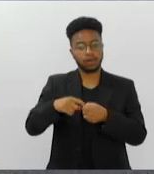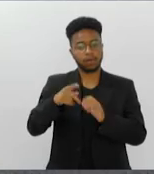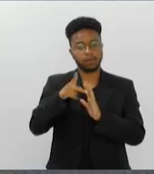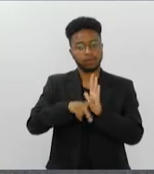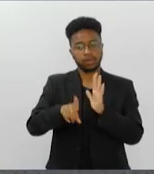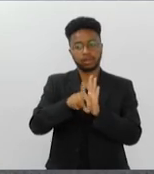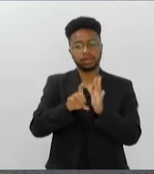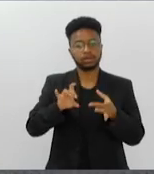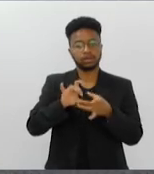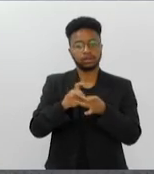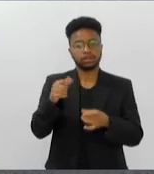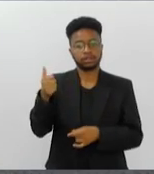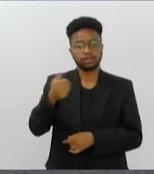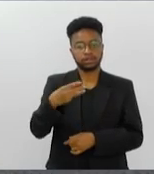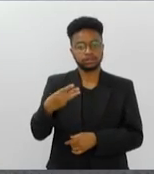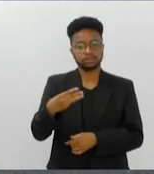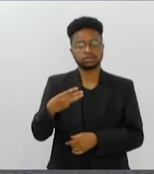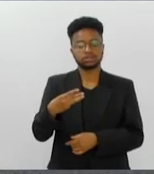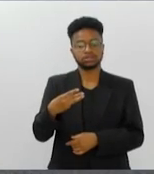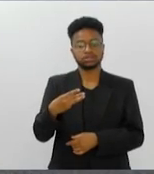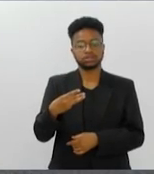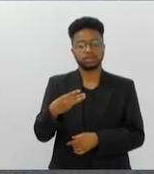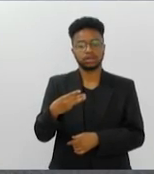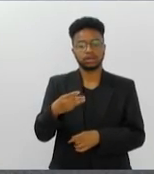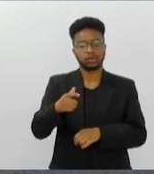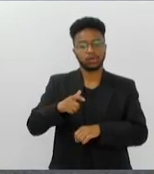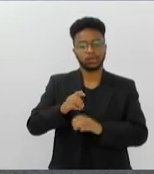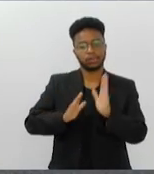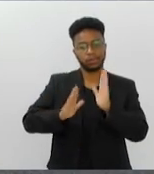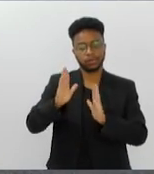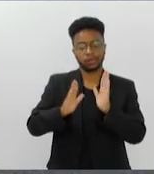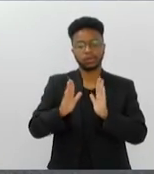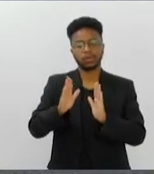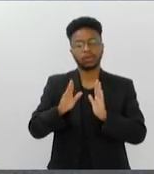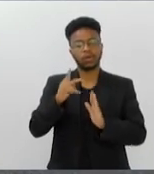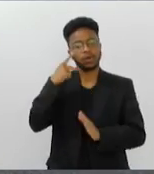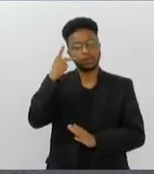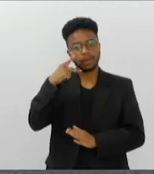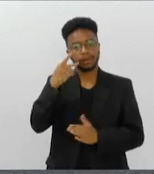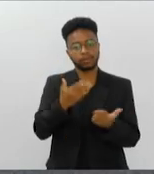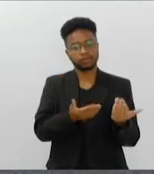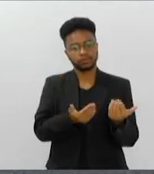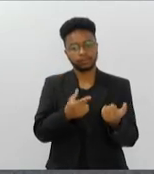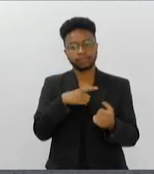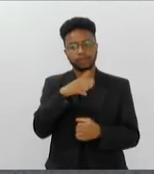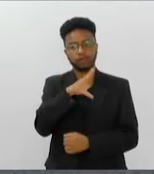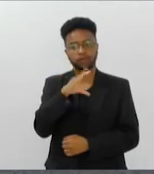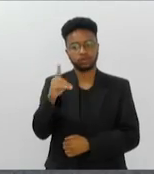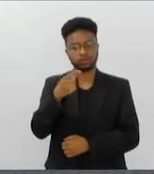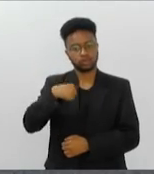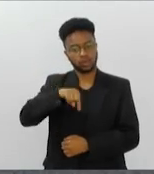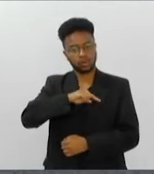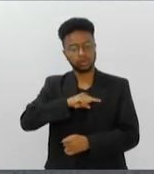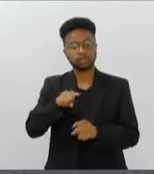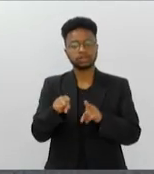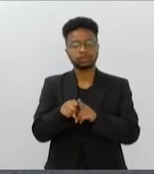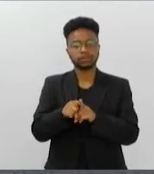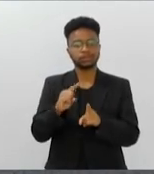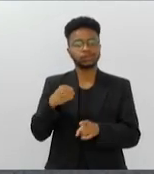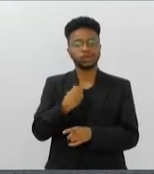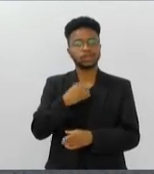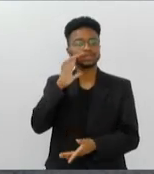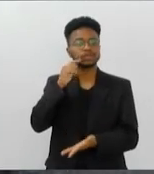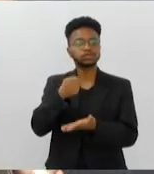da 13ª edição do Parlamento Juvenil, edição que contou com a nossa coordenadoria, e nós decidimos